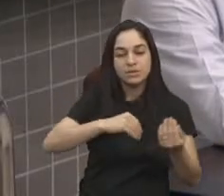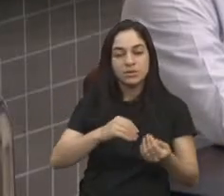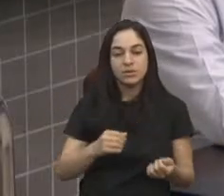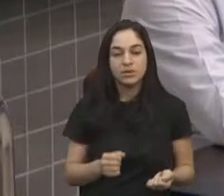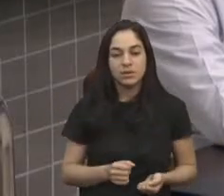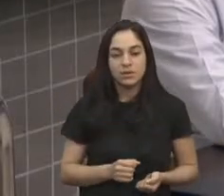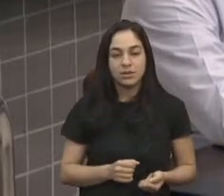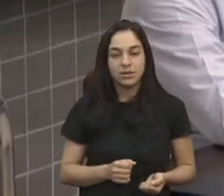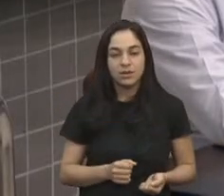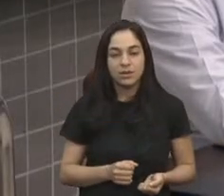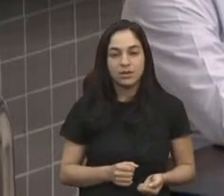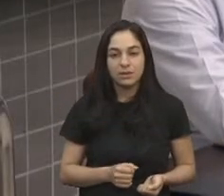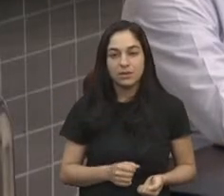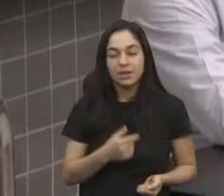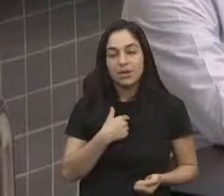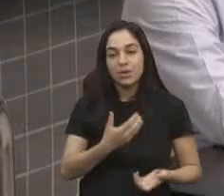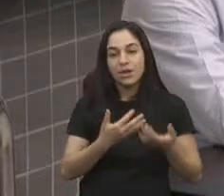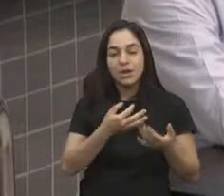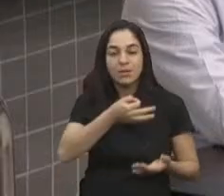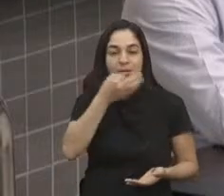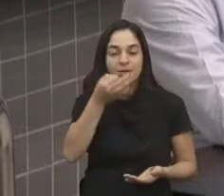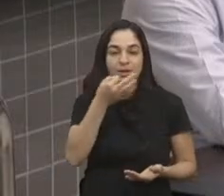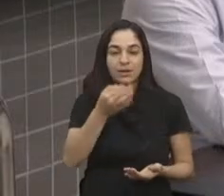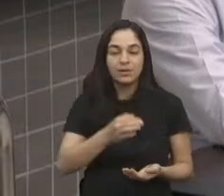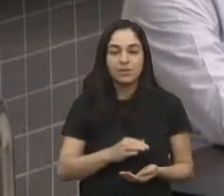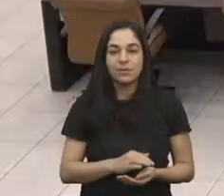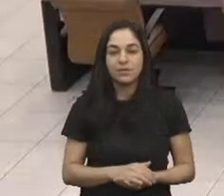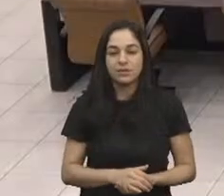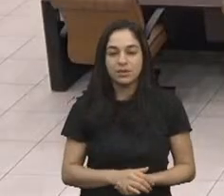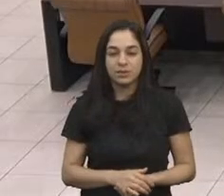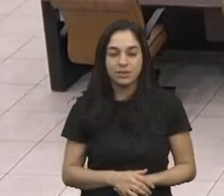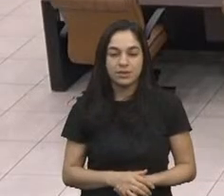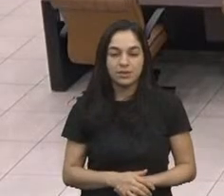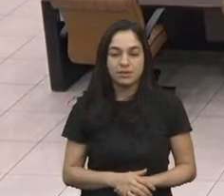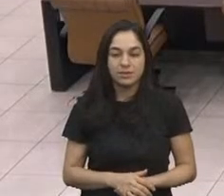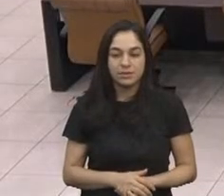resíduos. Então, só isso que eu queria contribuir, Paulinho, tá bom?